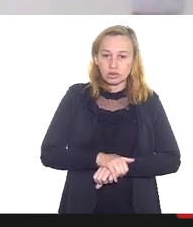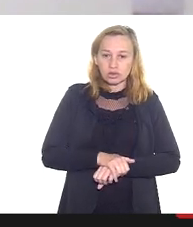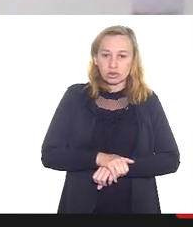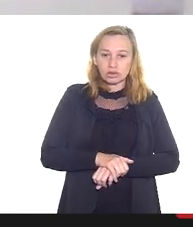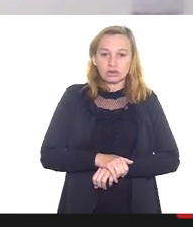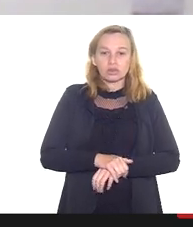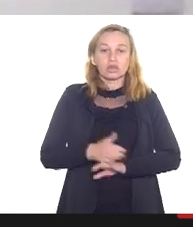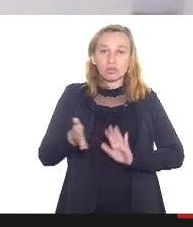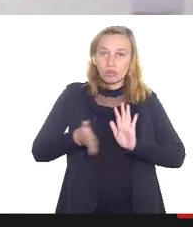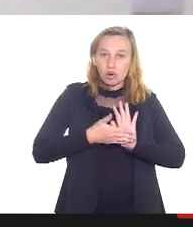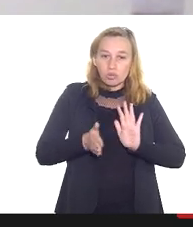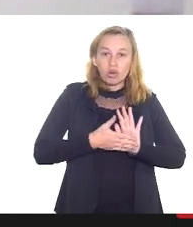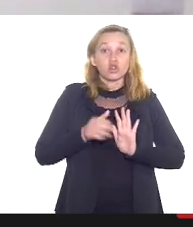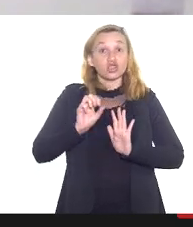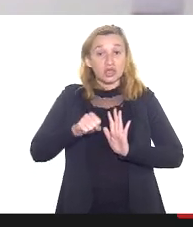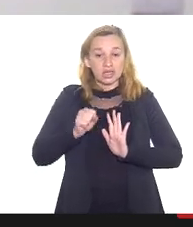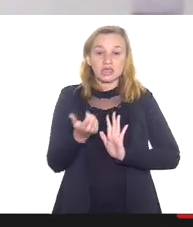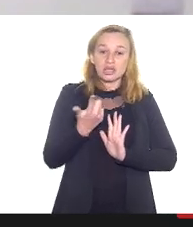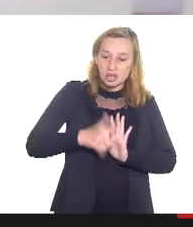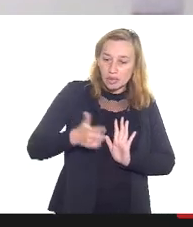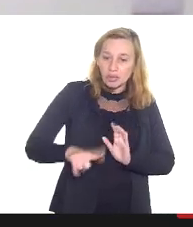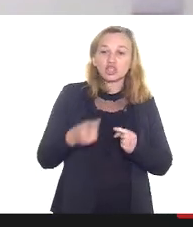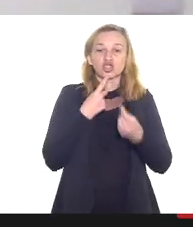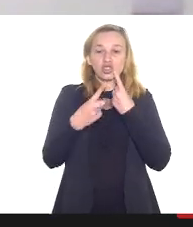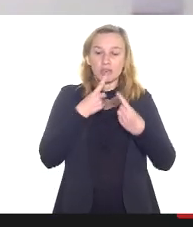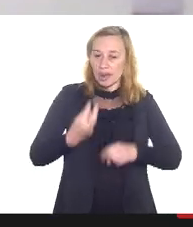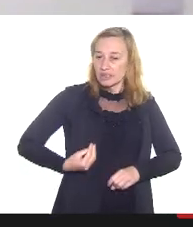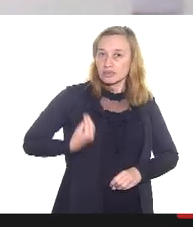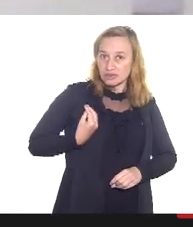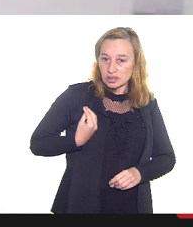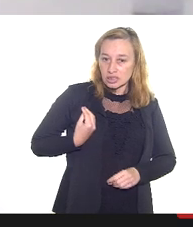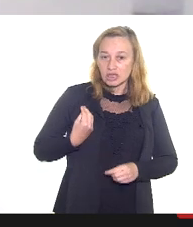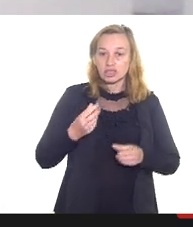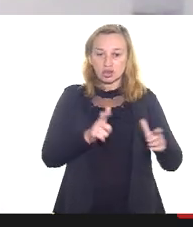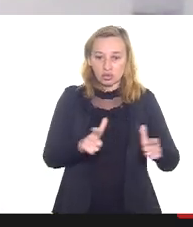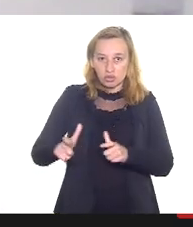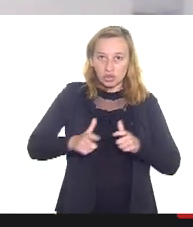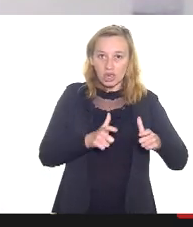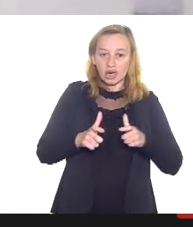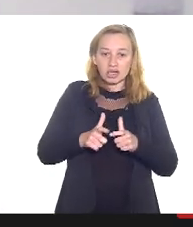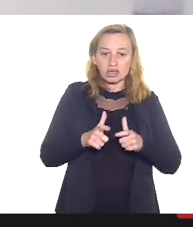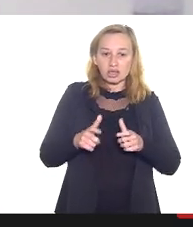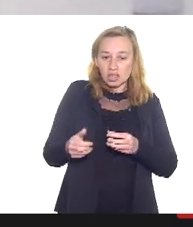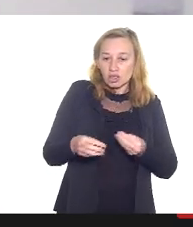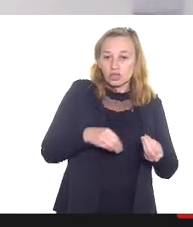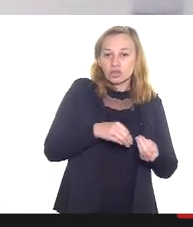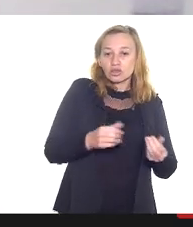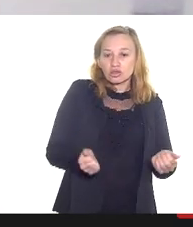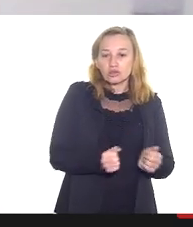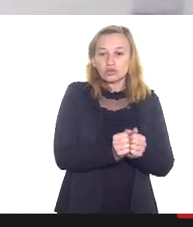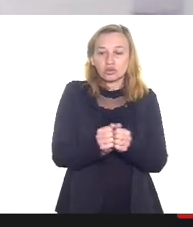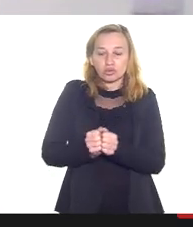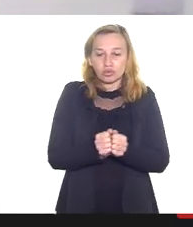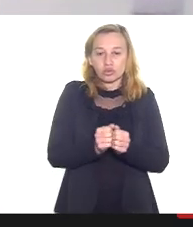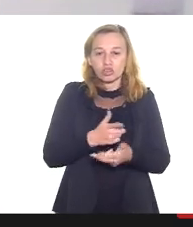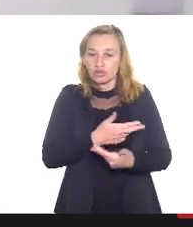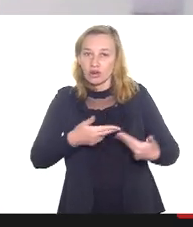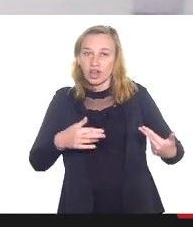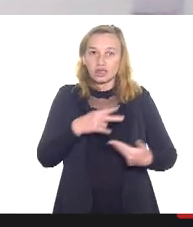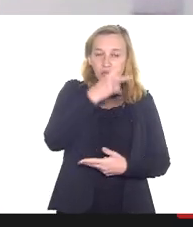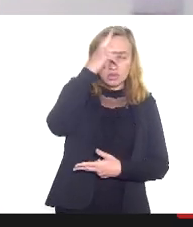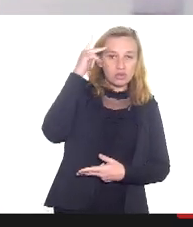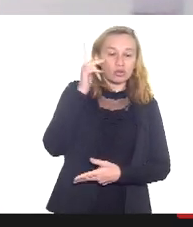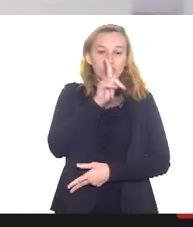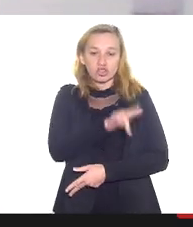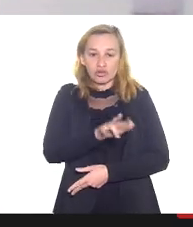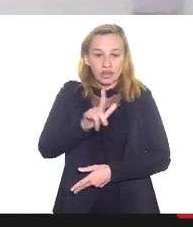vamos propor que se repita, né? Debates presenciais nas localidades, envolvendo diferentes atores, para que, de